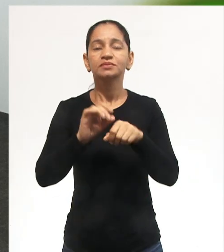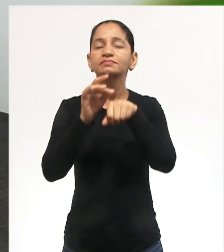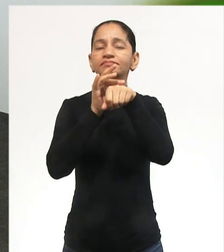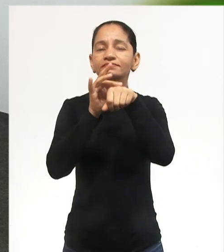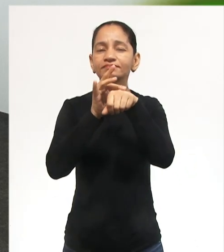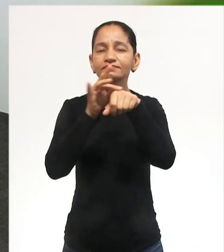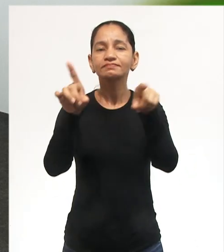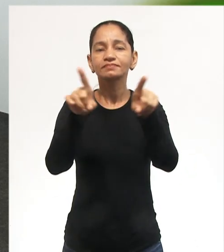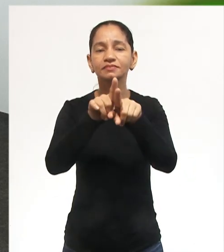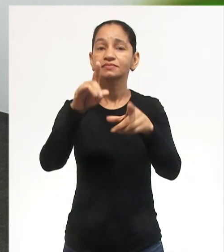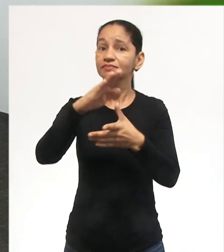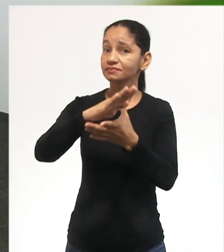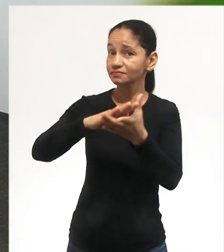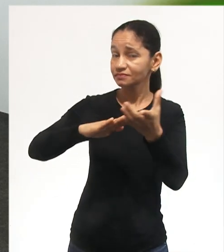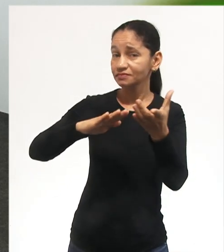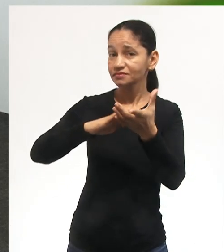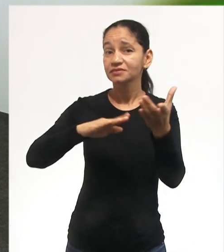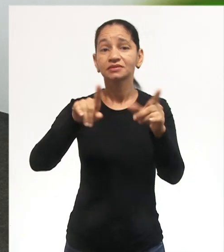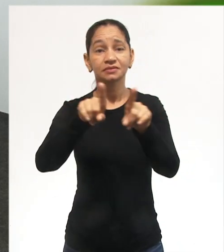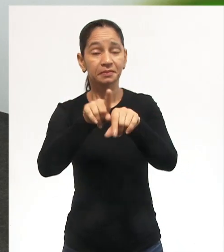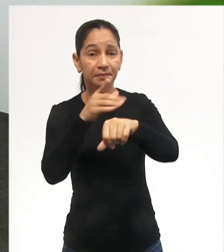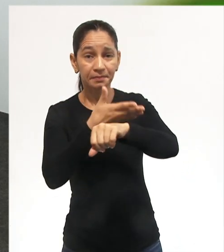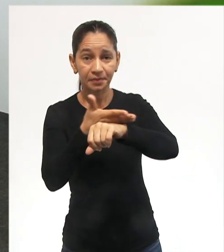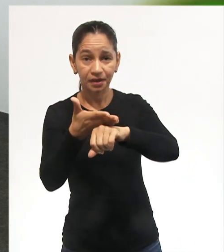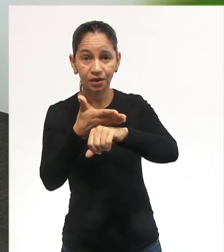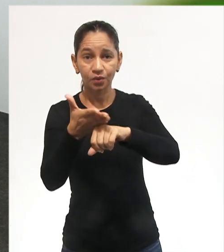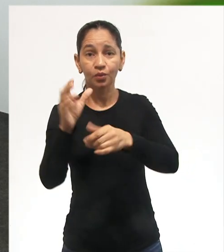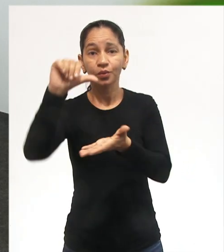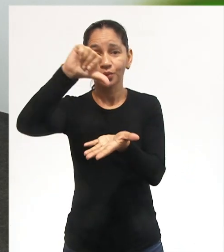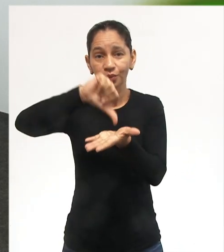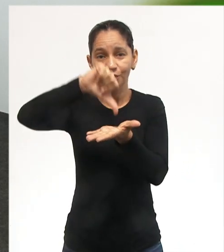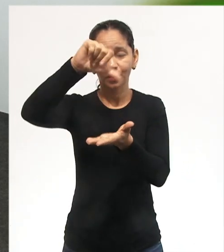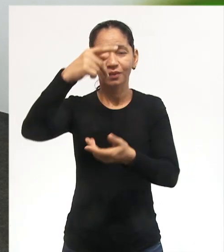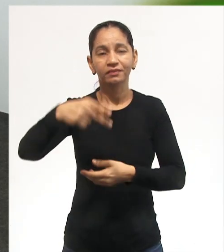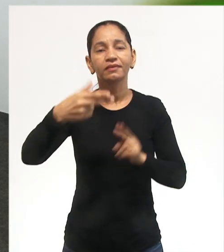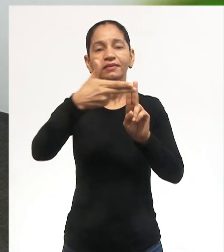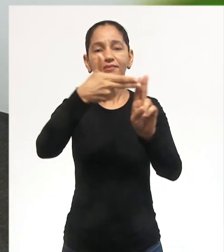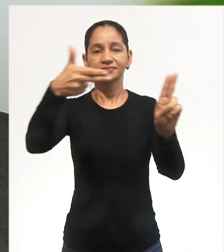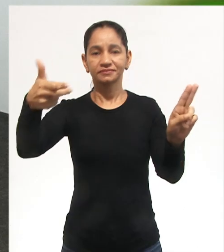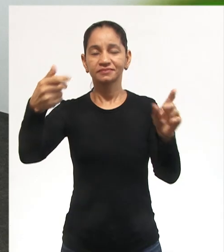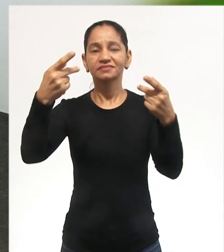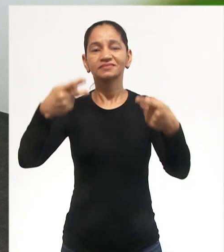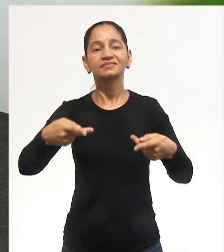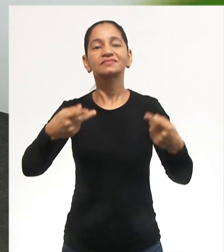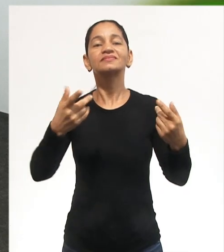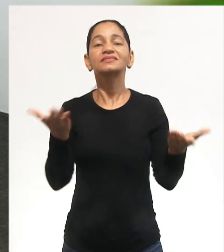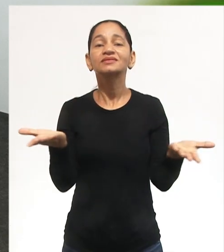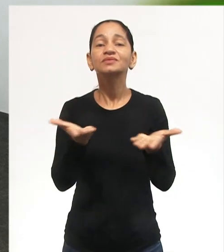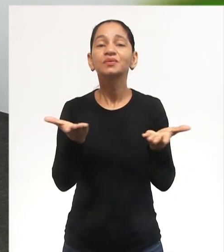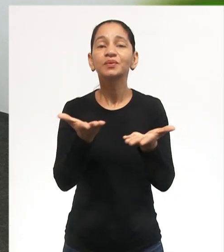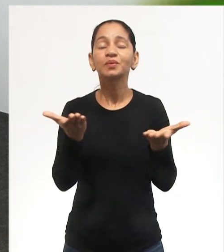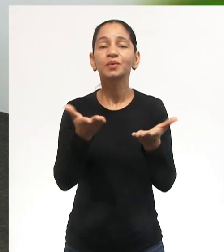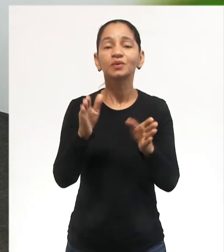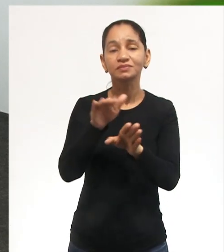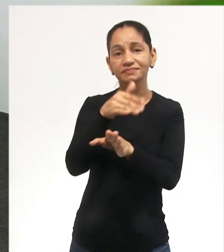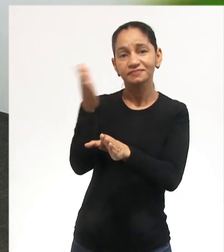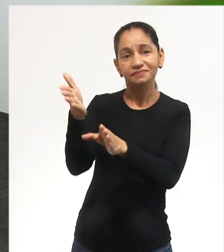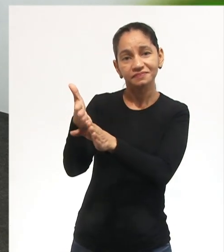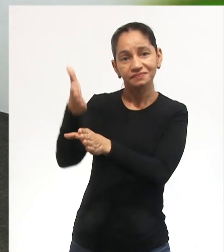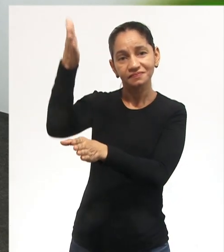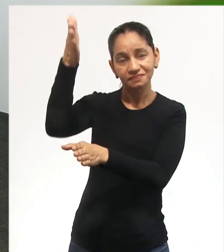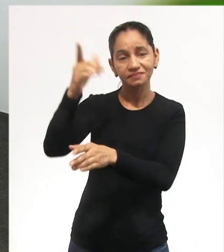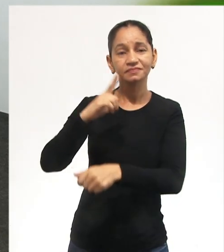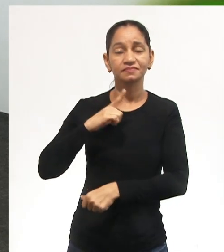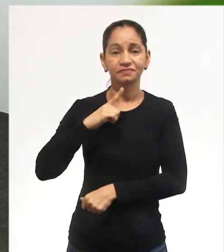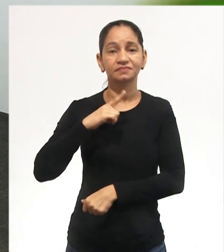preta, uma sandália clara. Eu estou aqui nos estúdios do campus Porto Velho, Zona Norte, e aqui do meu lado esquerdo eu